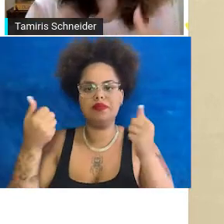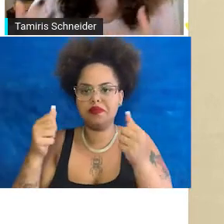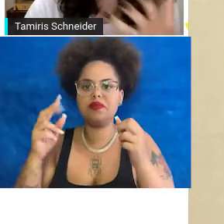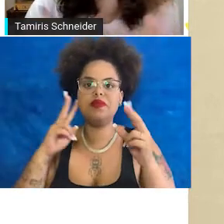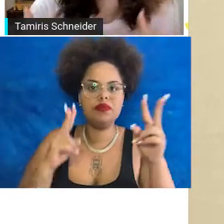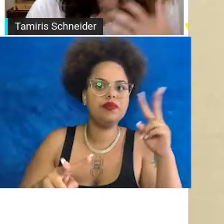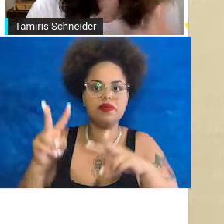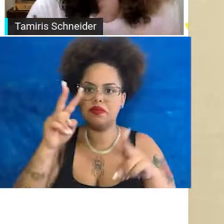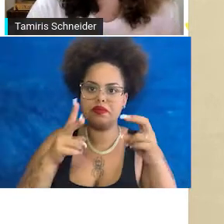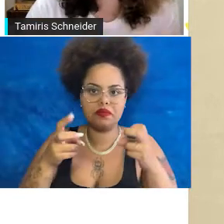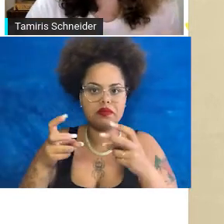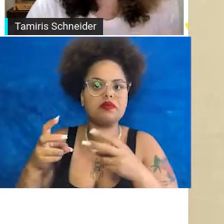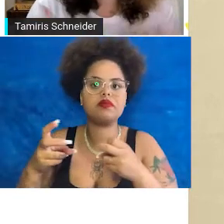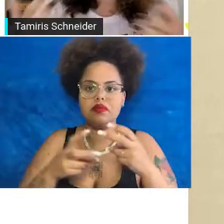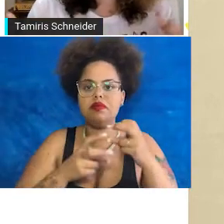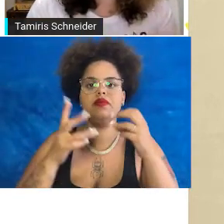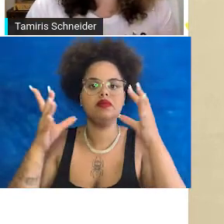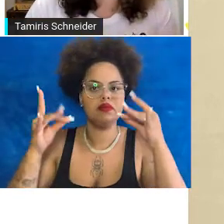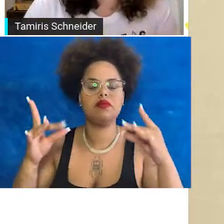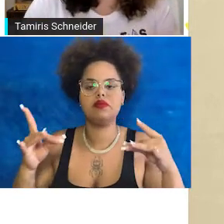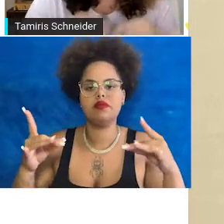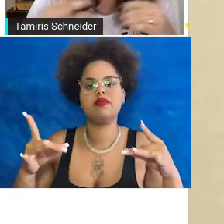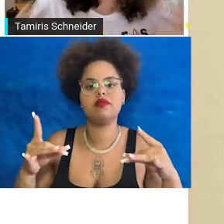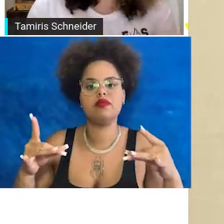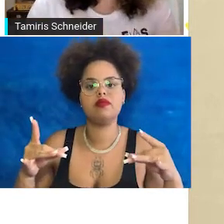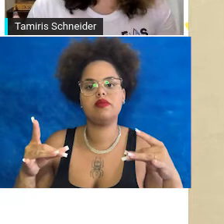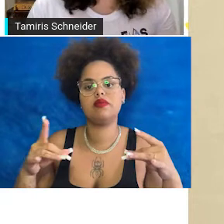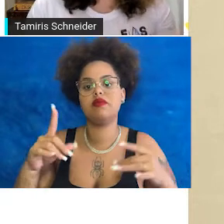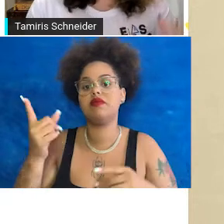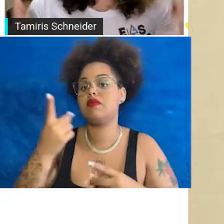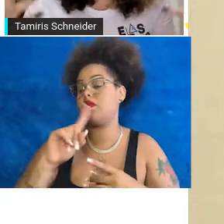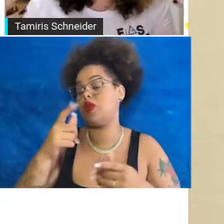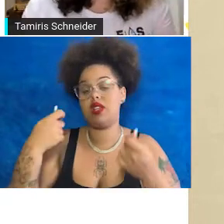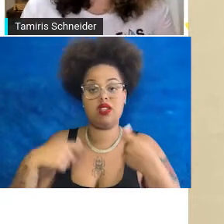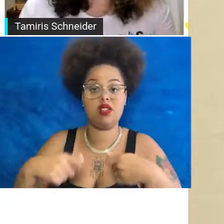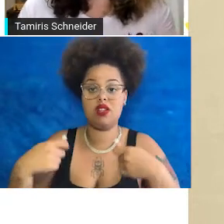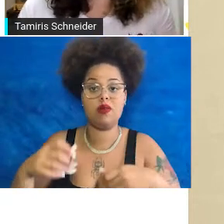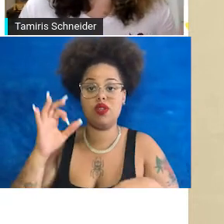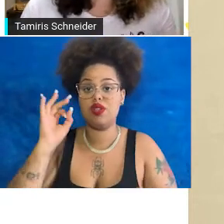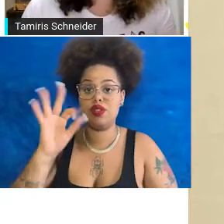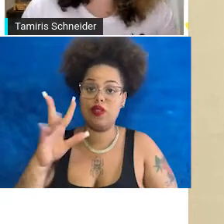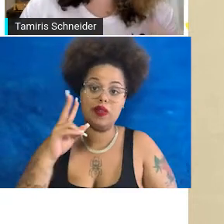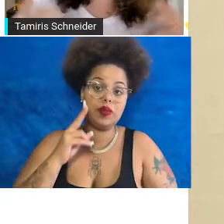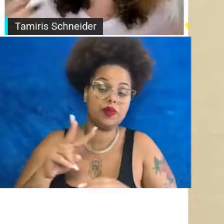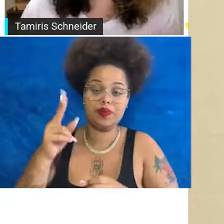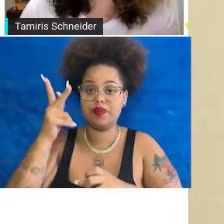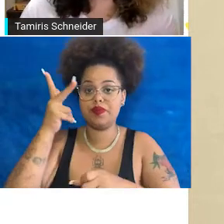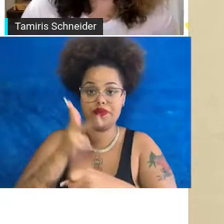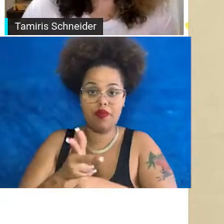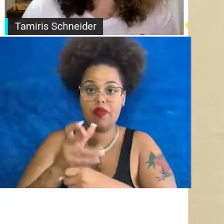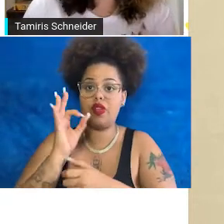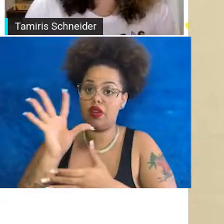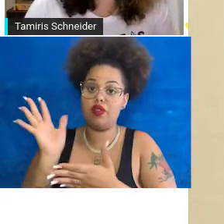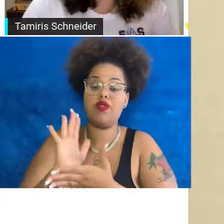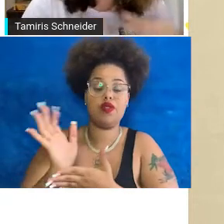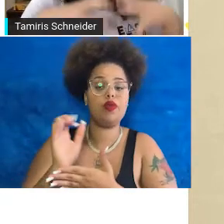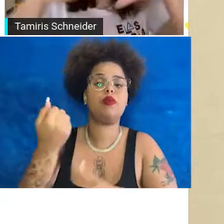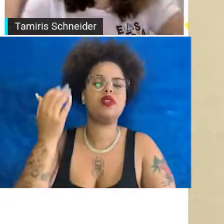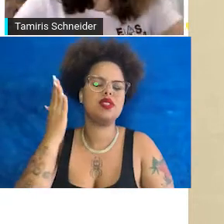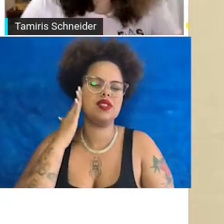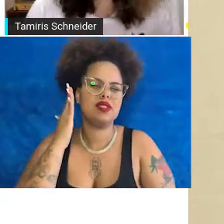consumir esses conteúdos, né? E é isso. Não é necessariamente só consumir vídeo, só consumir filme. A gente tem que